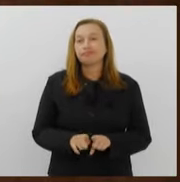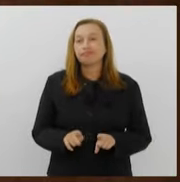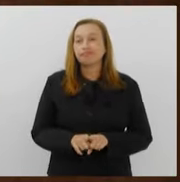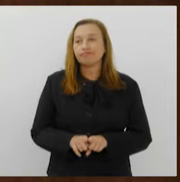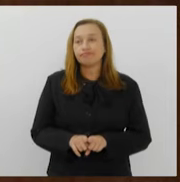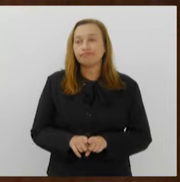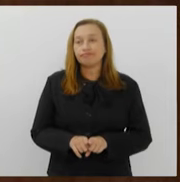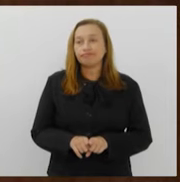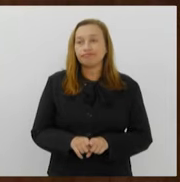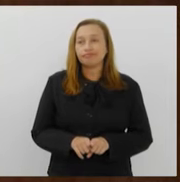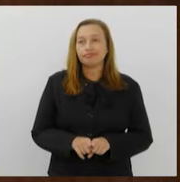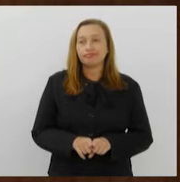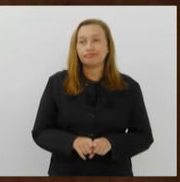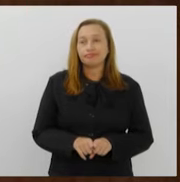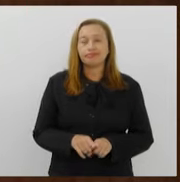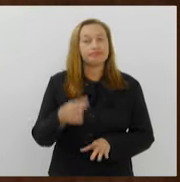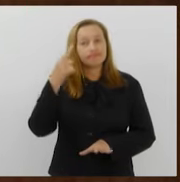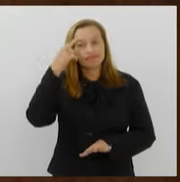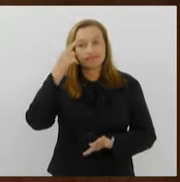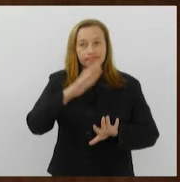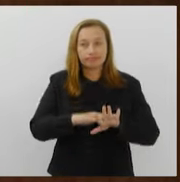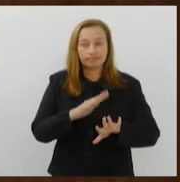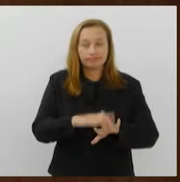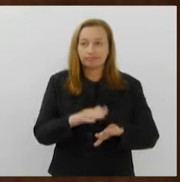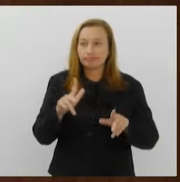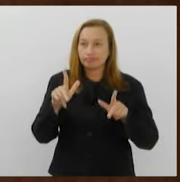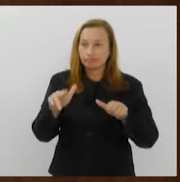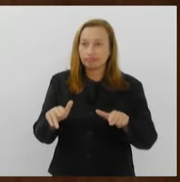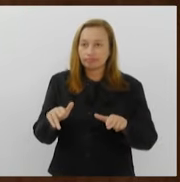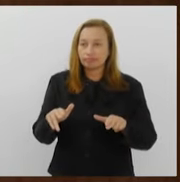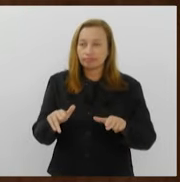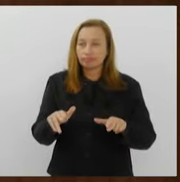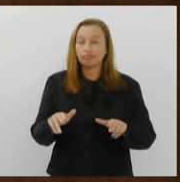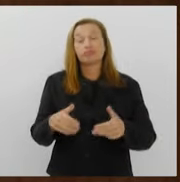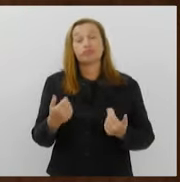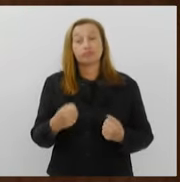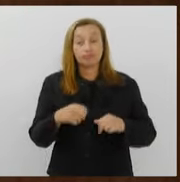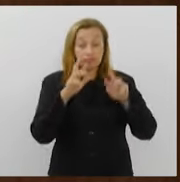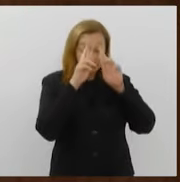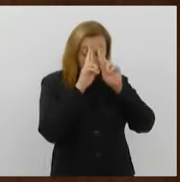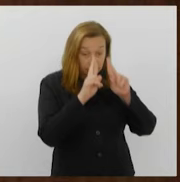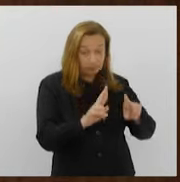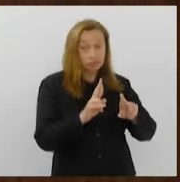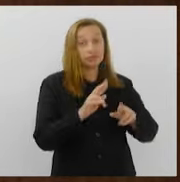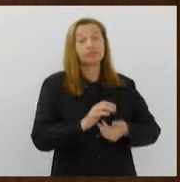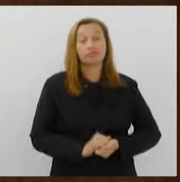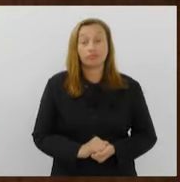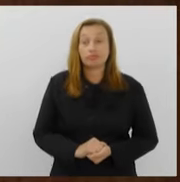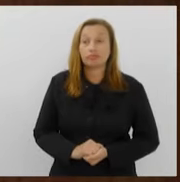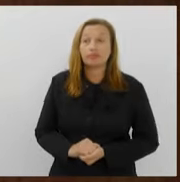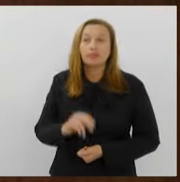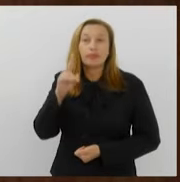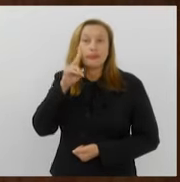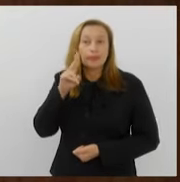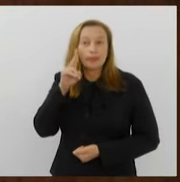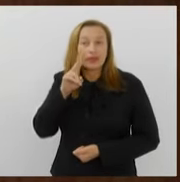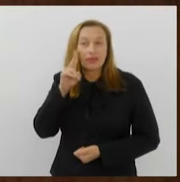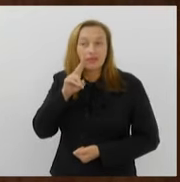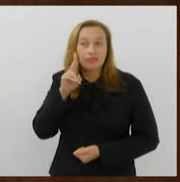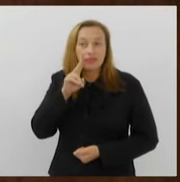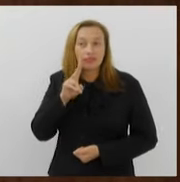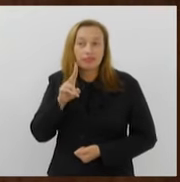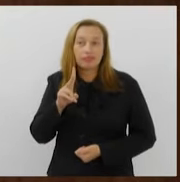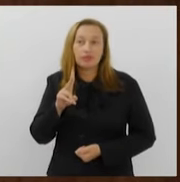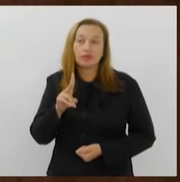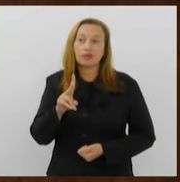comungava dos mesmos ideais, era uma pessoa super reverente, super irreverente. Lembro aqui que quando esse plenário